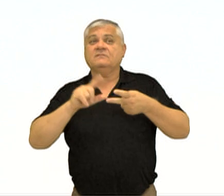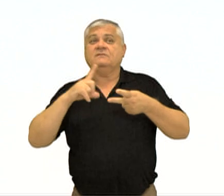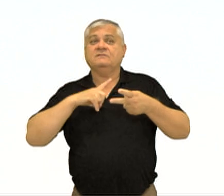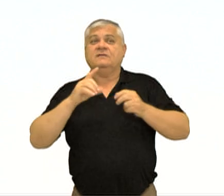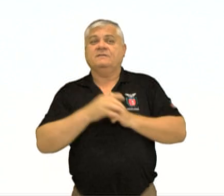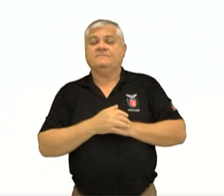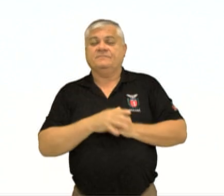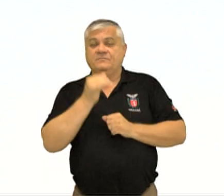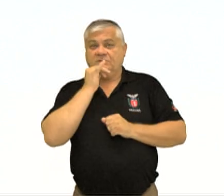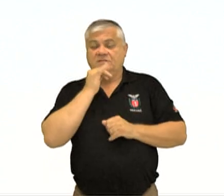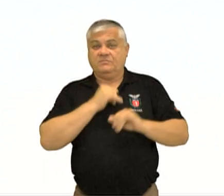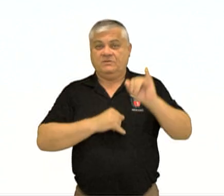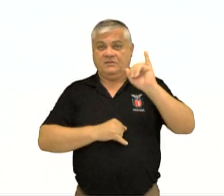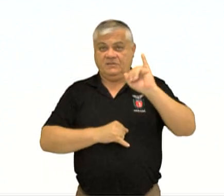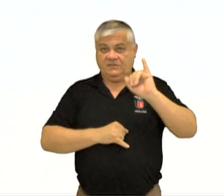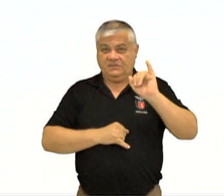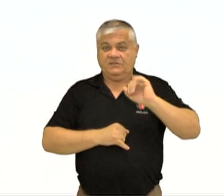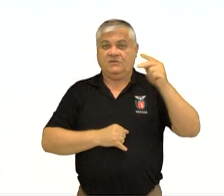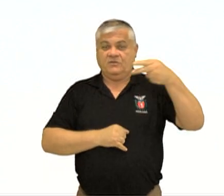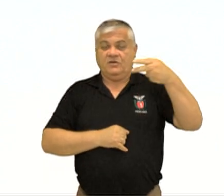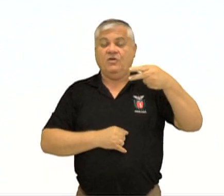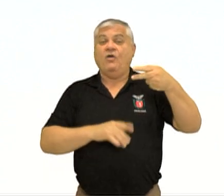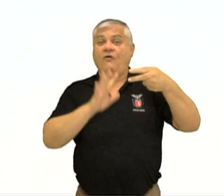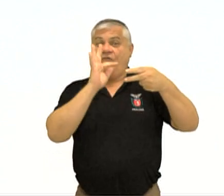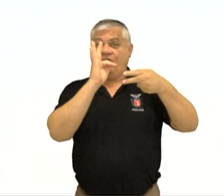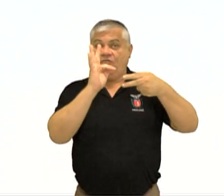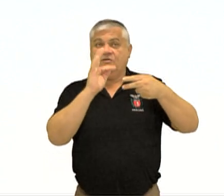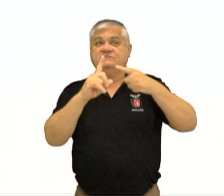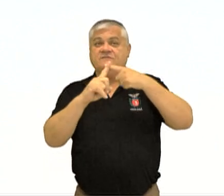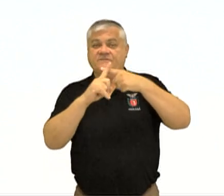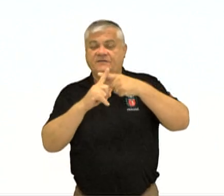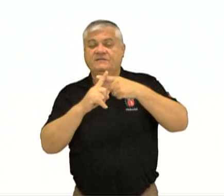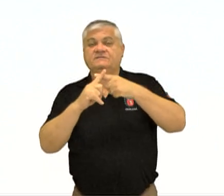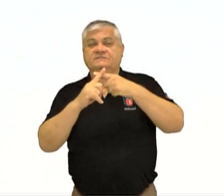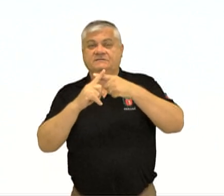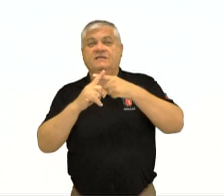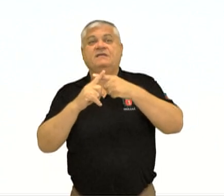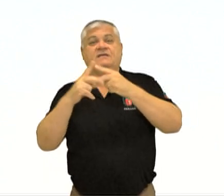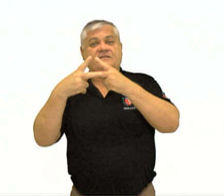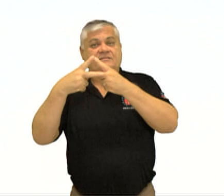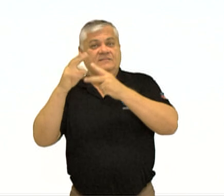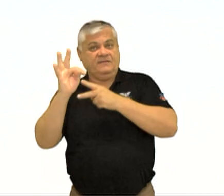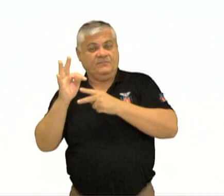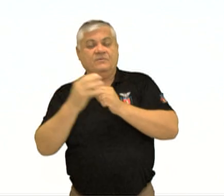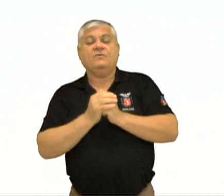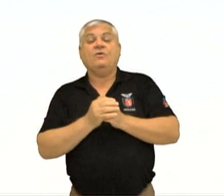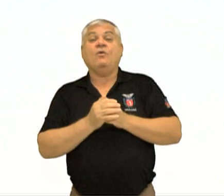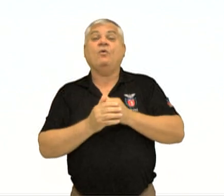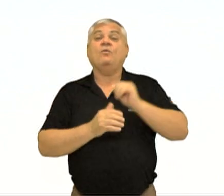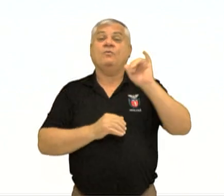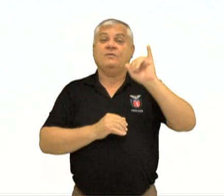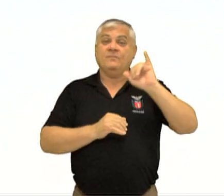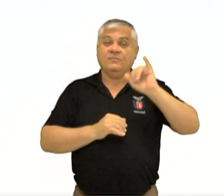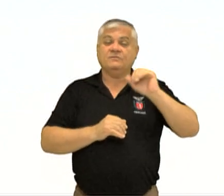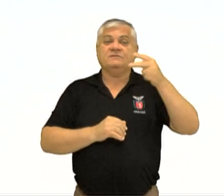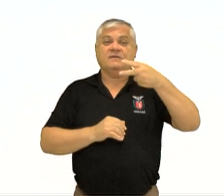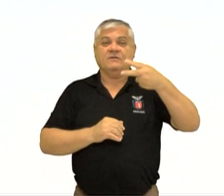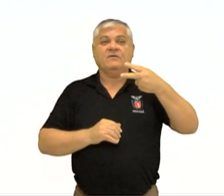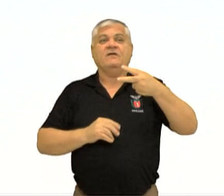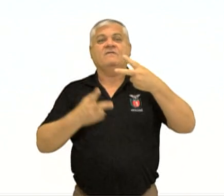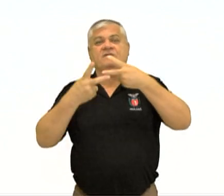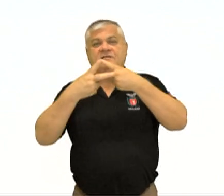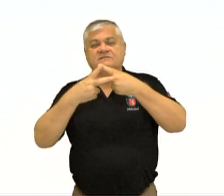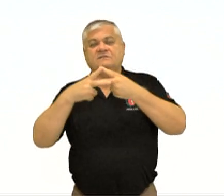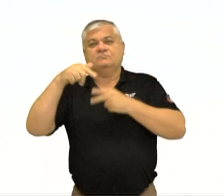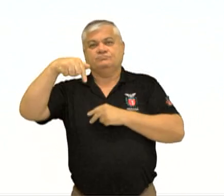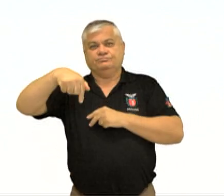nós. Que impulso é igual a força vezes o intervalo de tempo e que o impulso é igual à variação da quantidade de